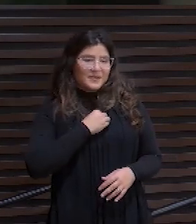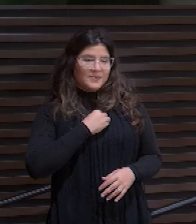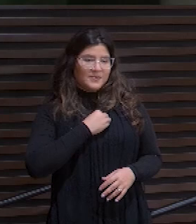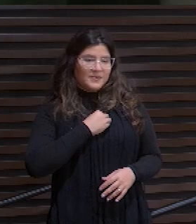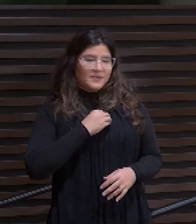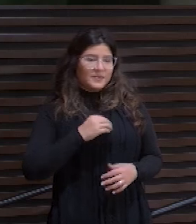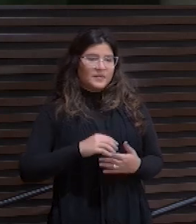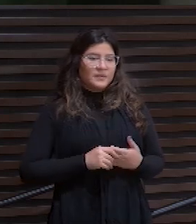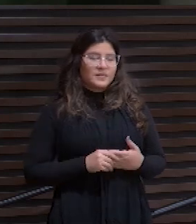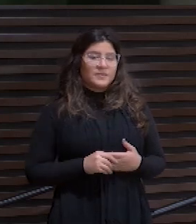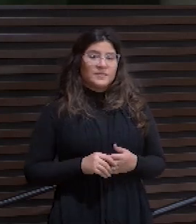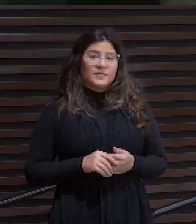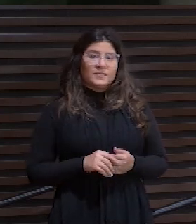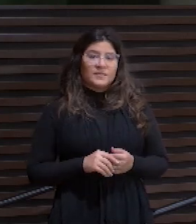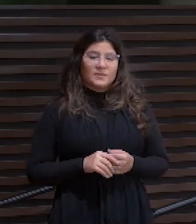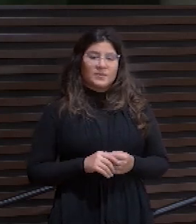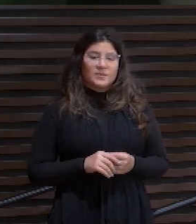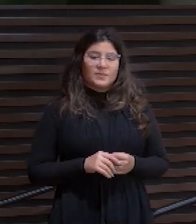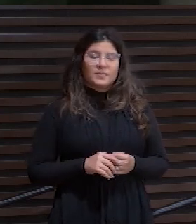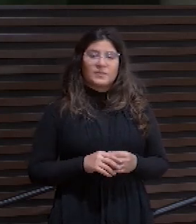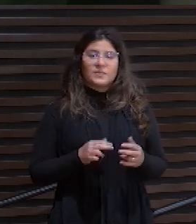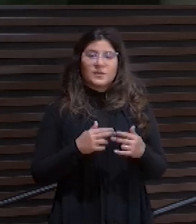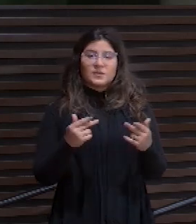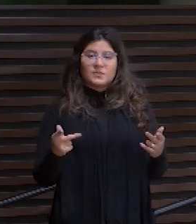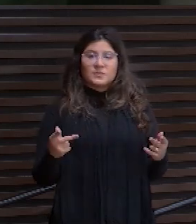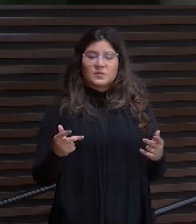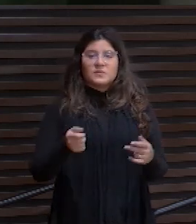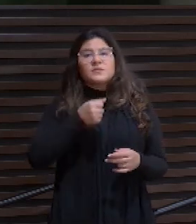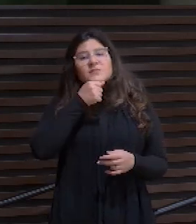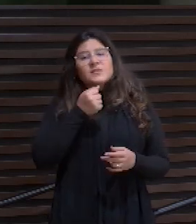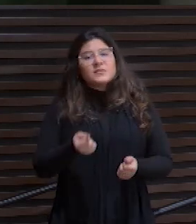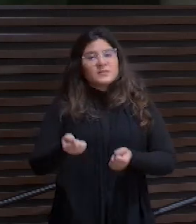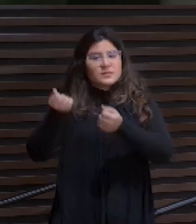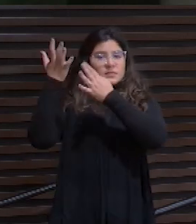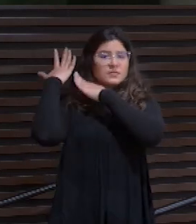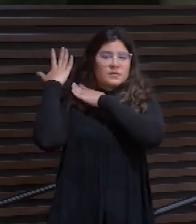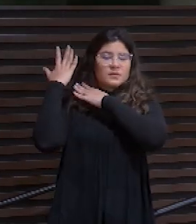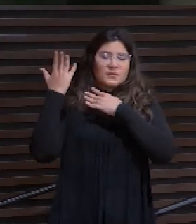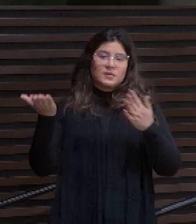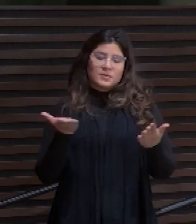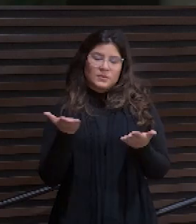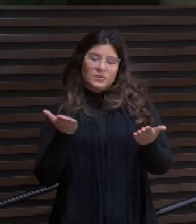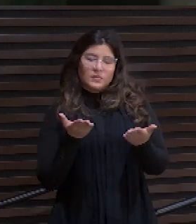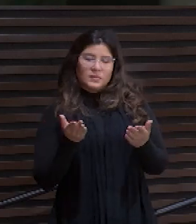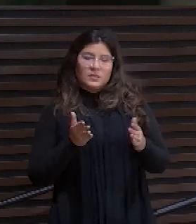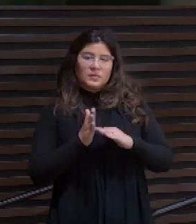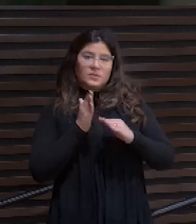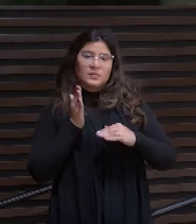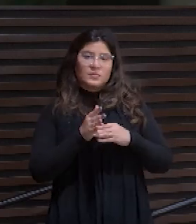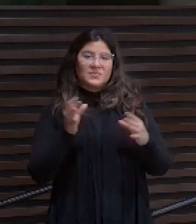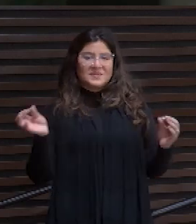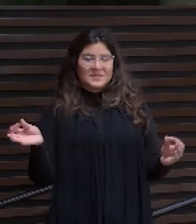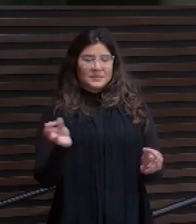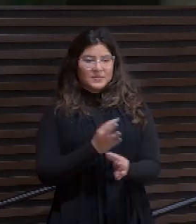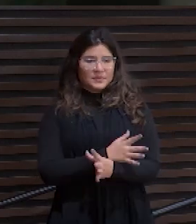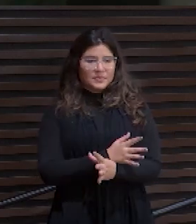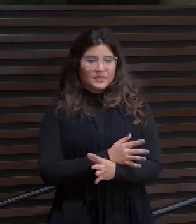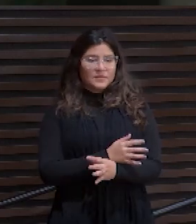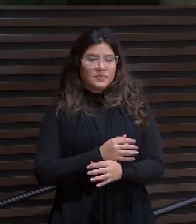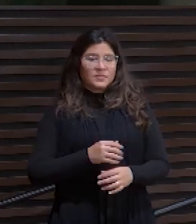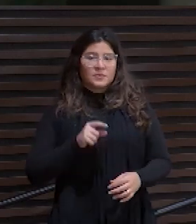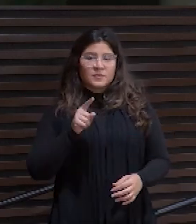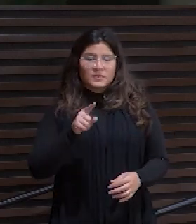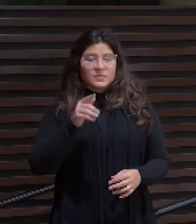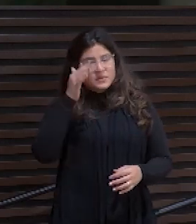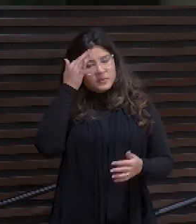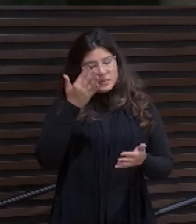palavra. As coisas velhas já passaram, eis que tudo se fez novo. Você que não crê no